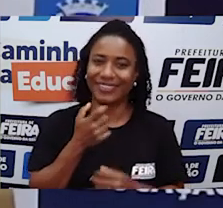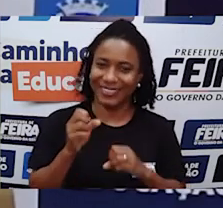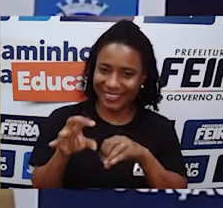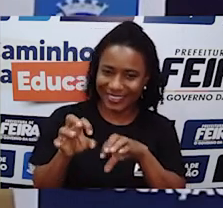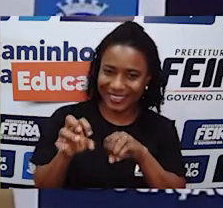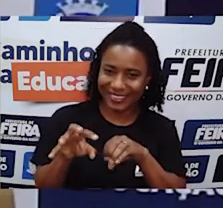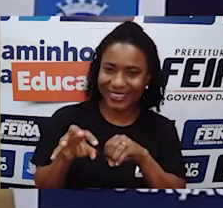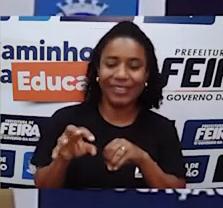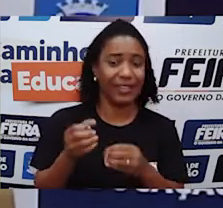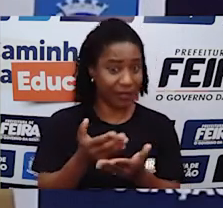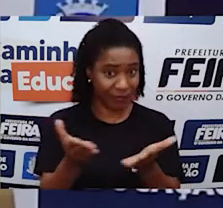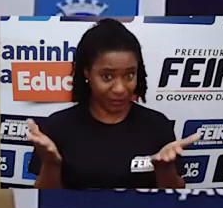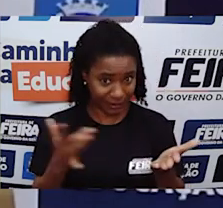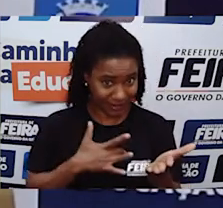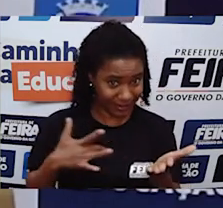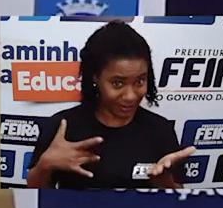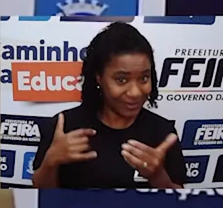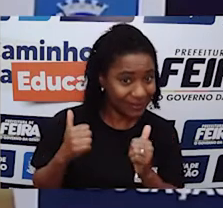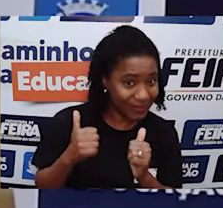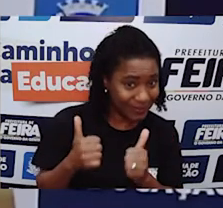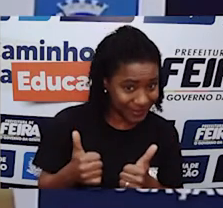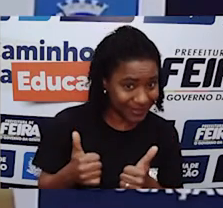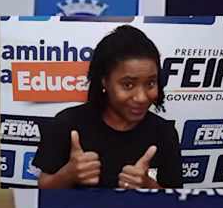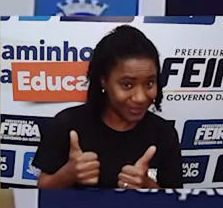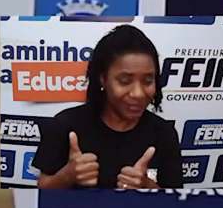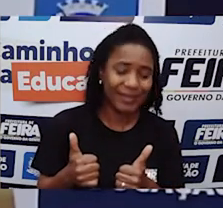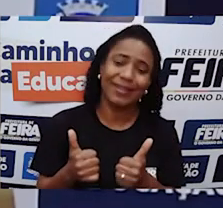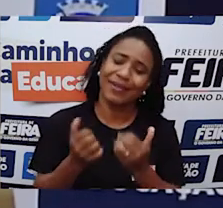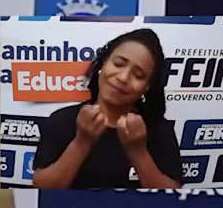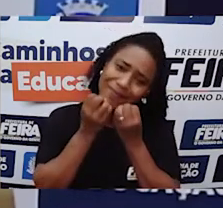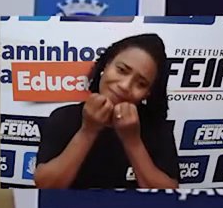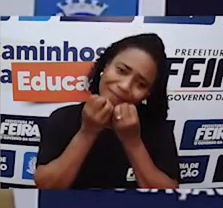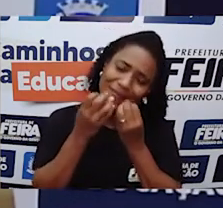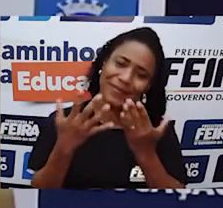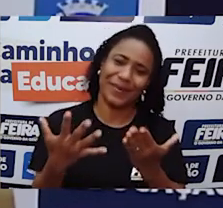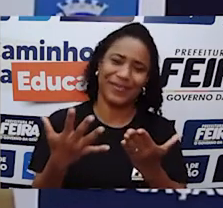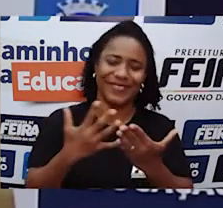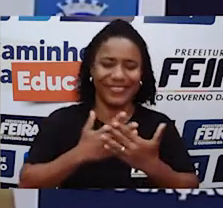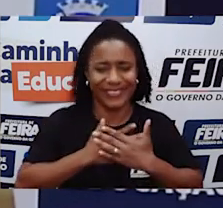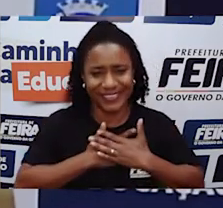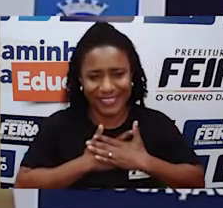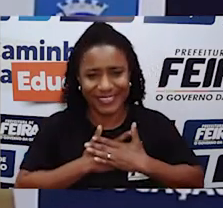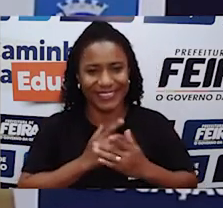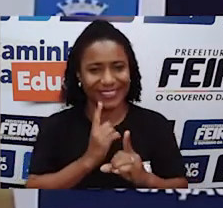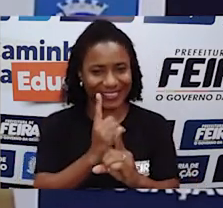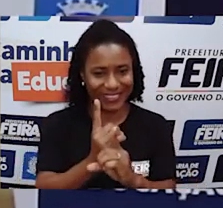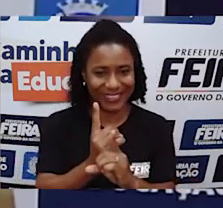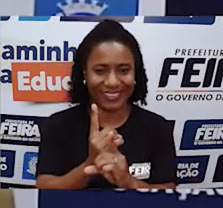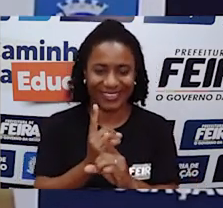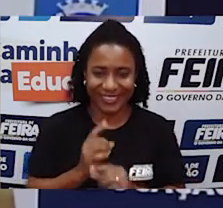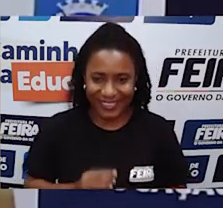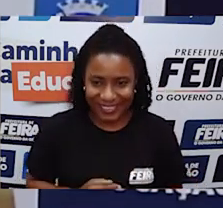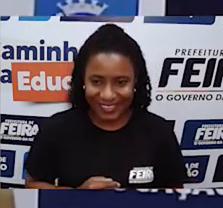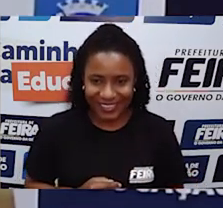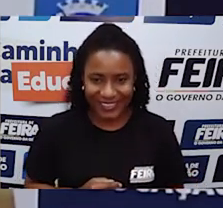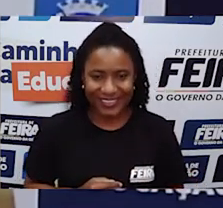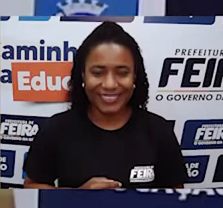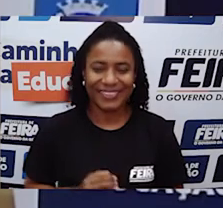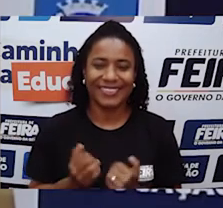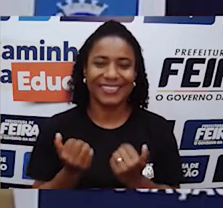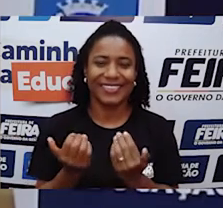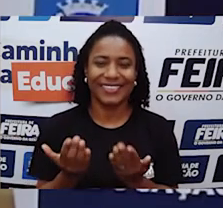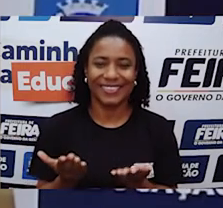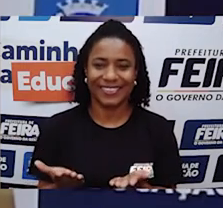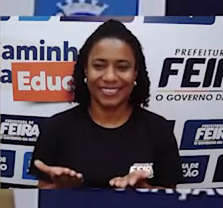hope you are very well. Eu espero que vocês estejam muito bem. Welcome to our English